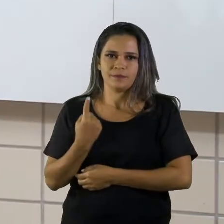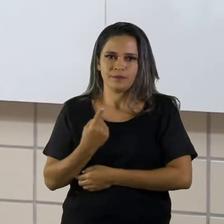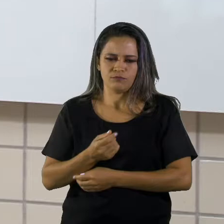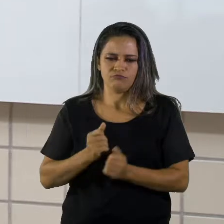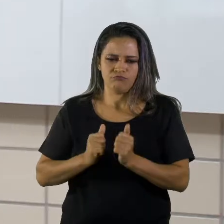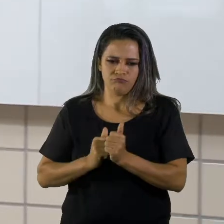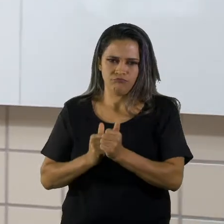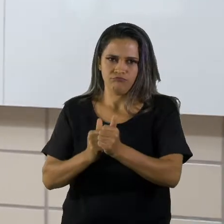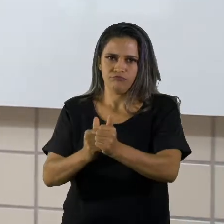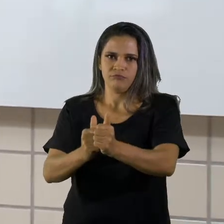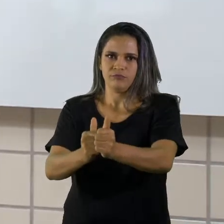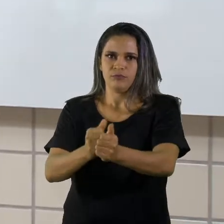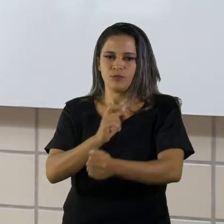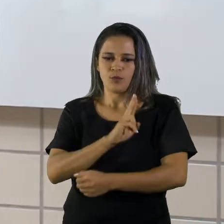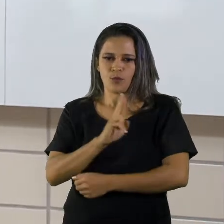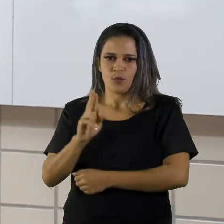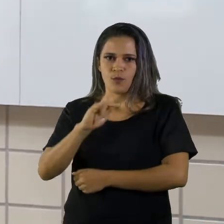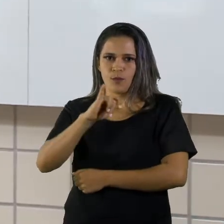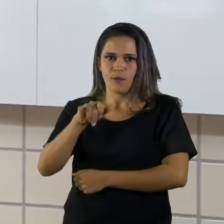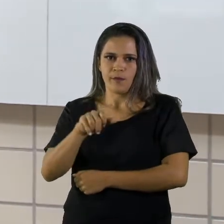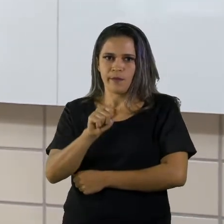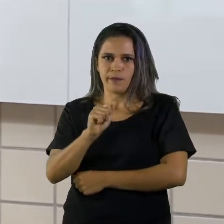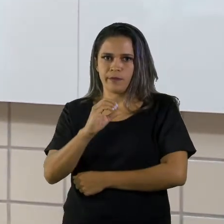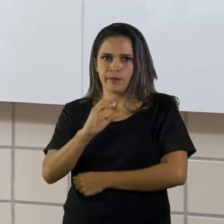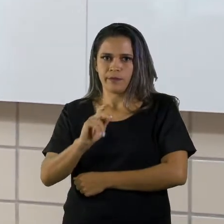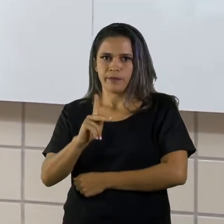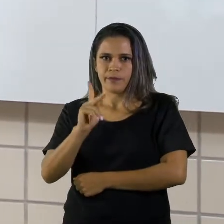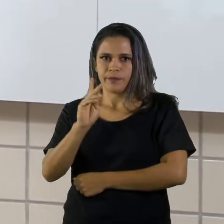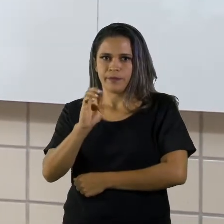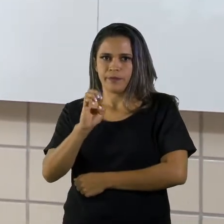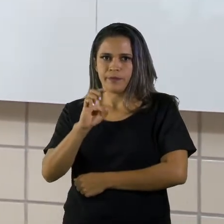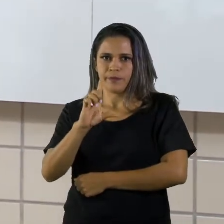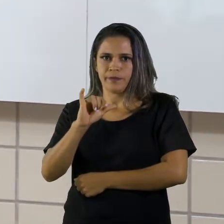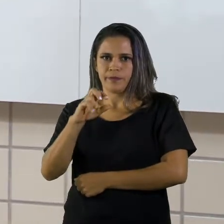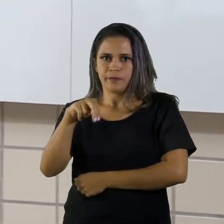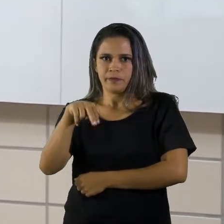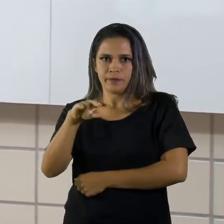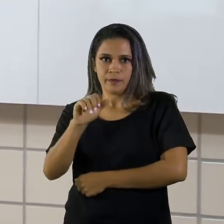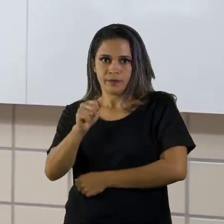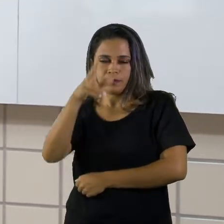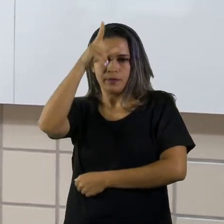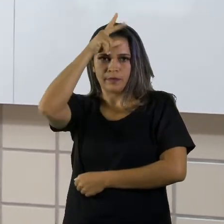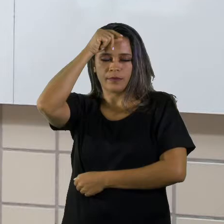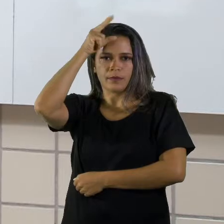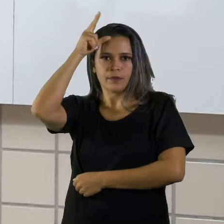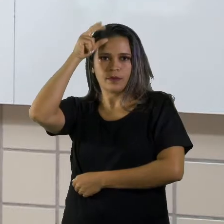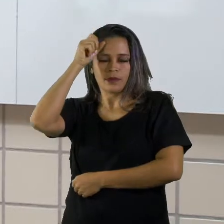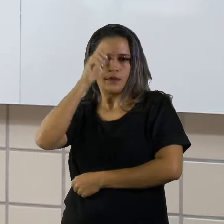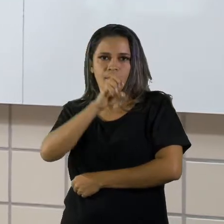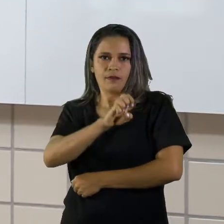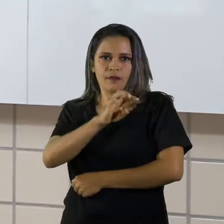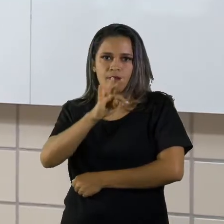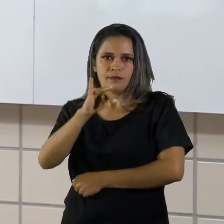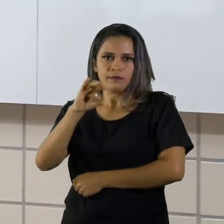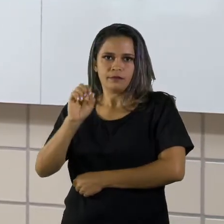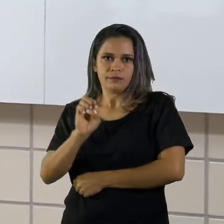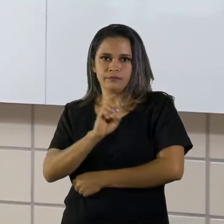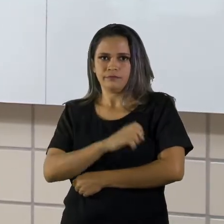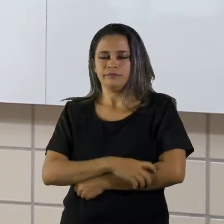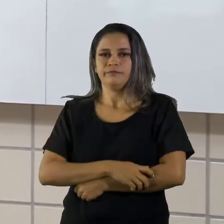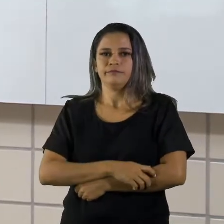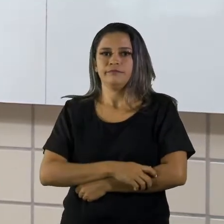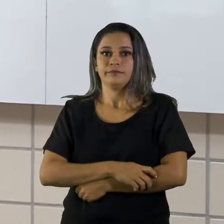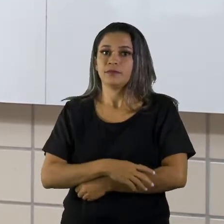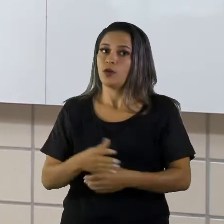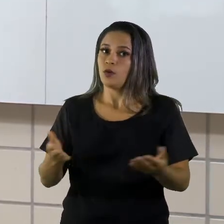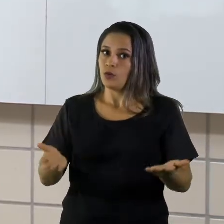aulas, o meu nome é Jaqueline, sou professora da Rede Municipal de Ensino e estou lotada na Escola ET Yoga Benário. Vamos